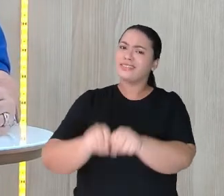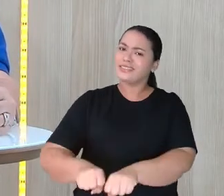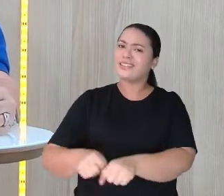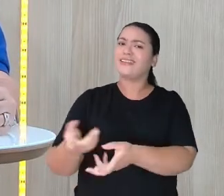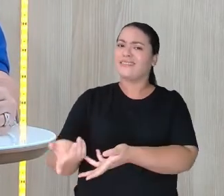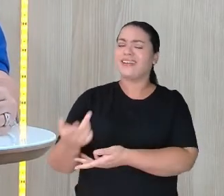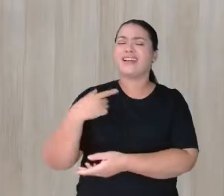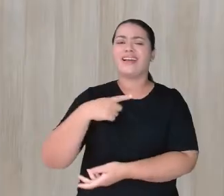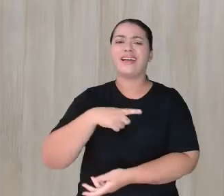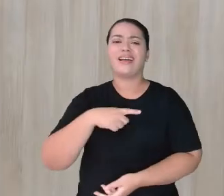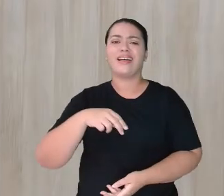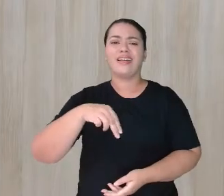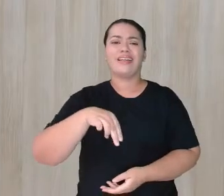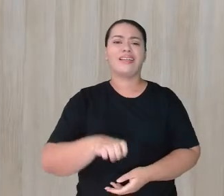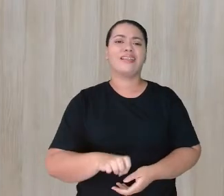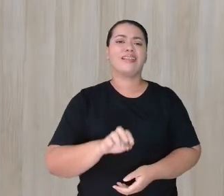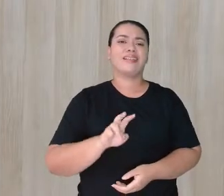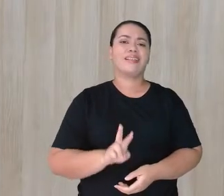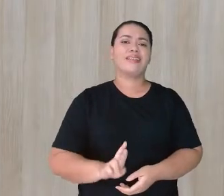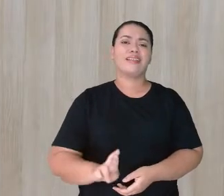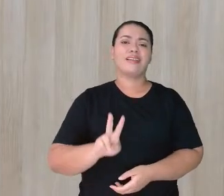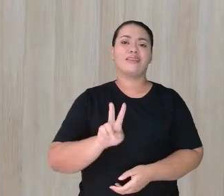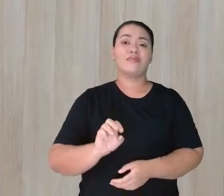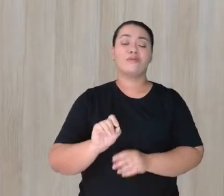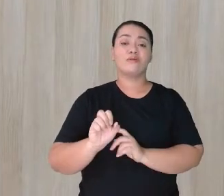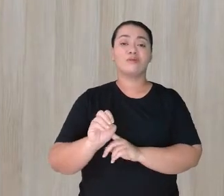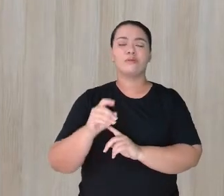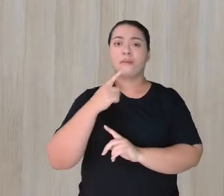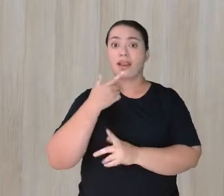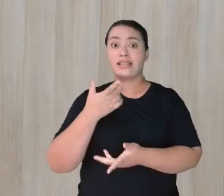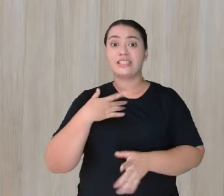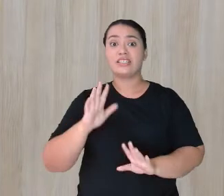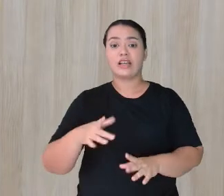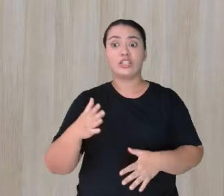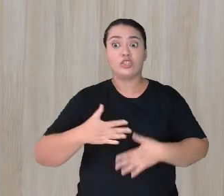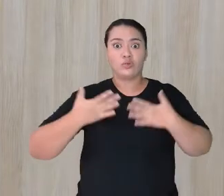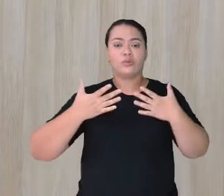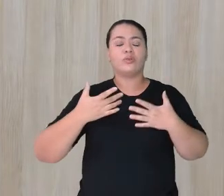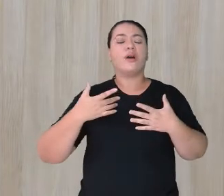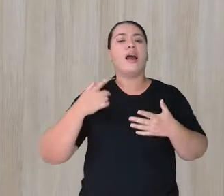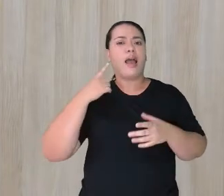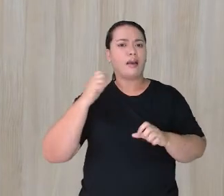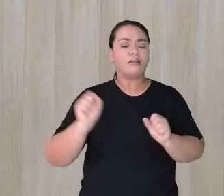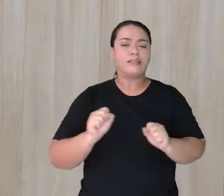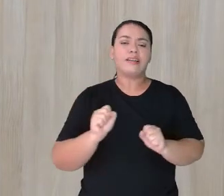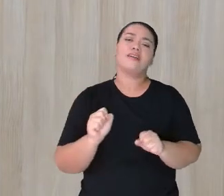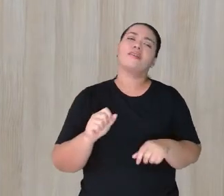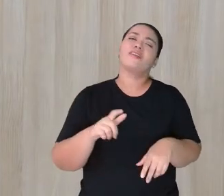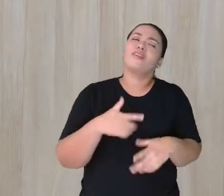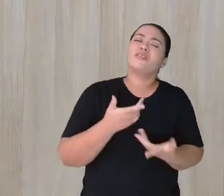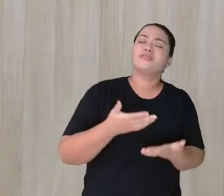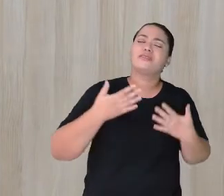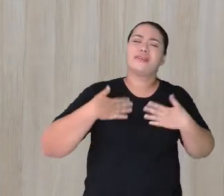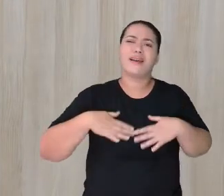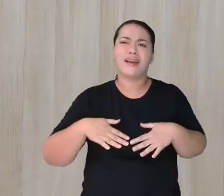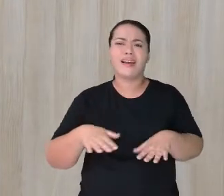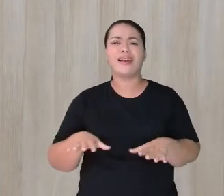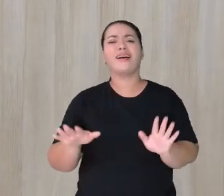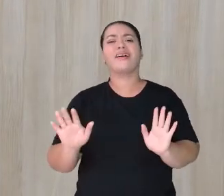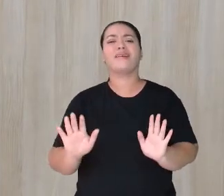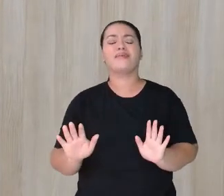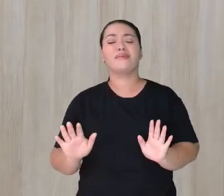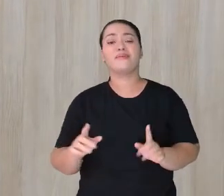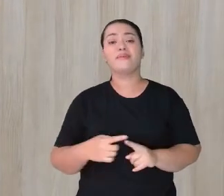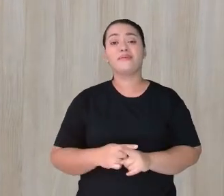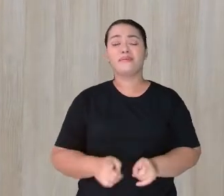É isso, professora. E realmente ele dá uma adrenalina quando a gente passa por um susto, né, professora? Uns ficam mais nervosos, outros vão mais